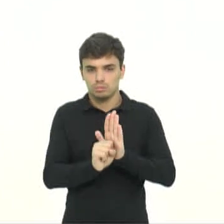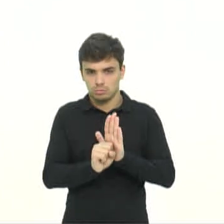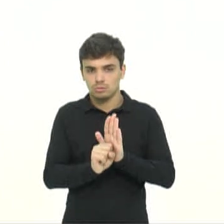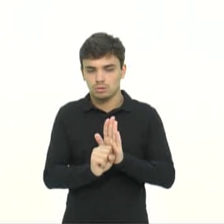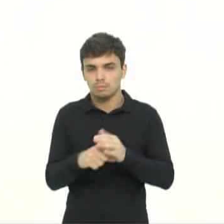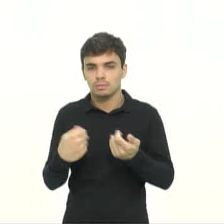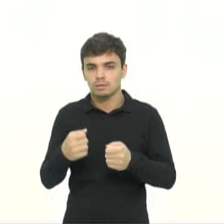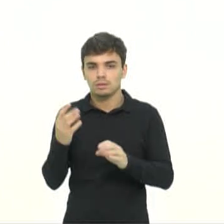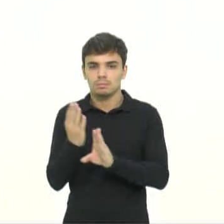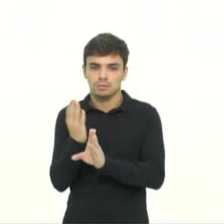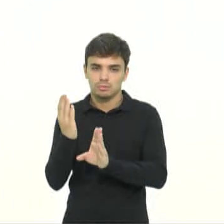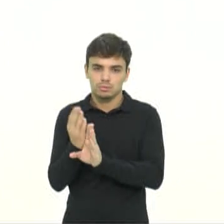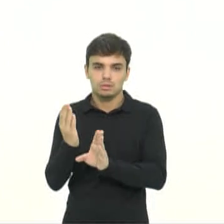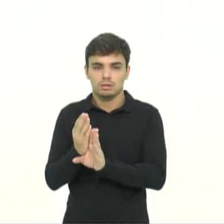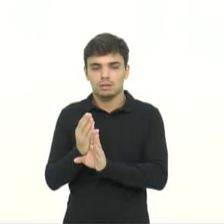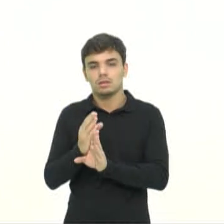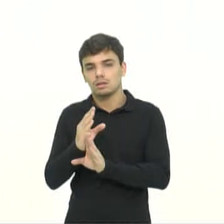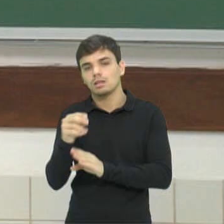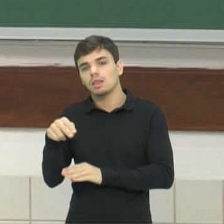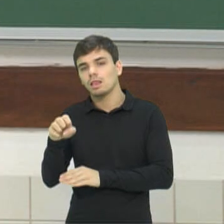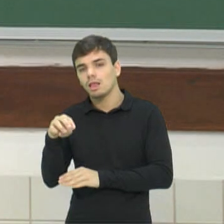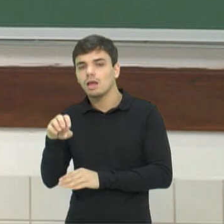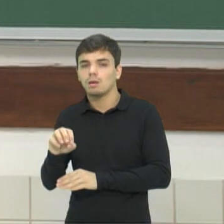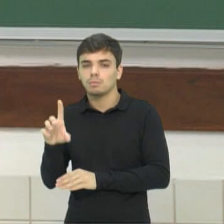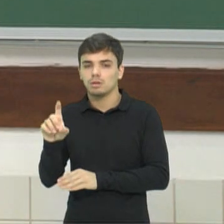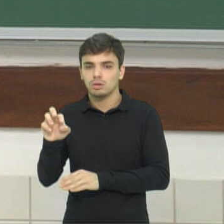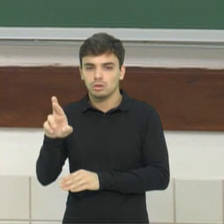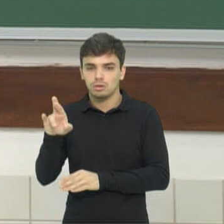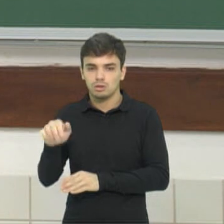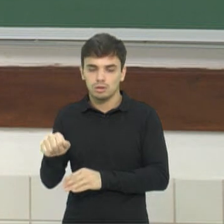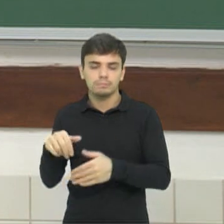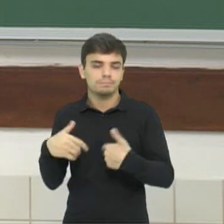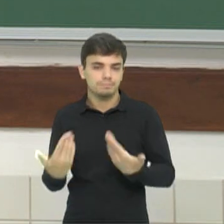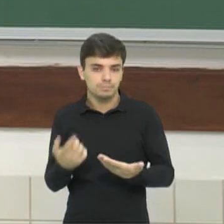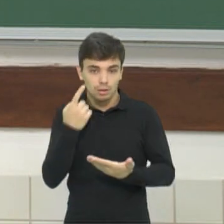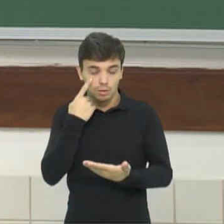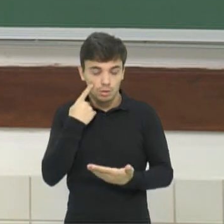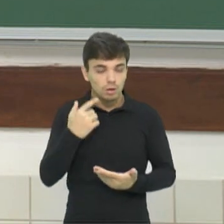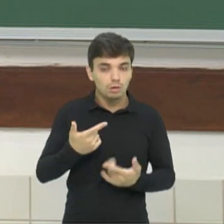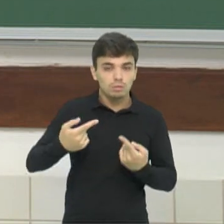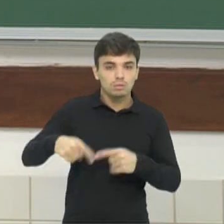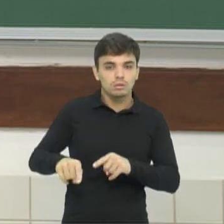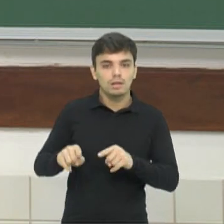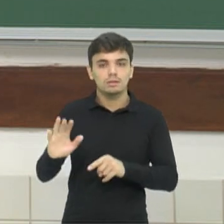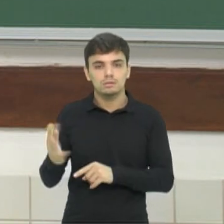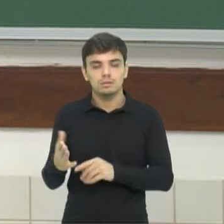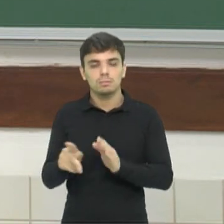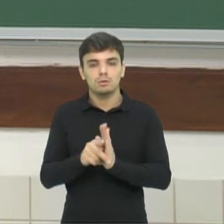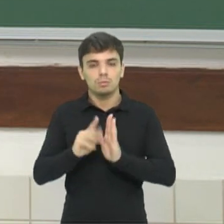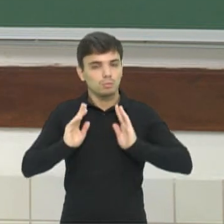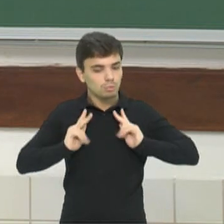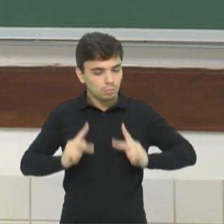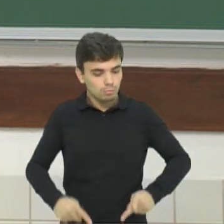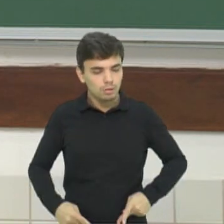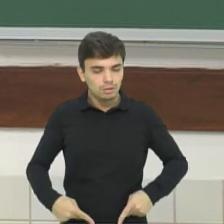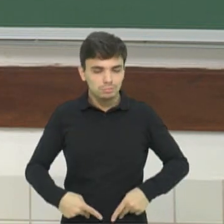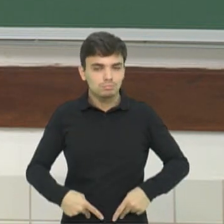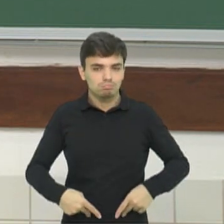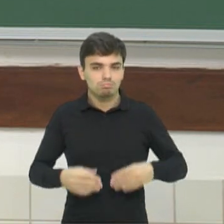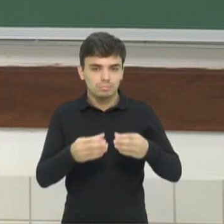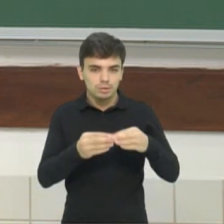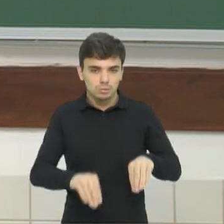e do Nemo, literalmente. Então veja só, mostrando aqui que as ações humanas, as ações antrópicas estão acabando com todo um ecossistema,